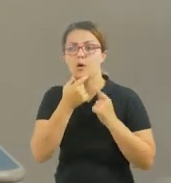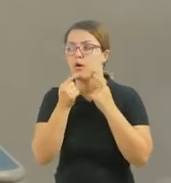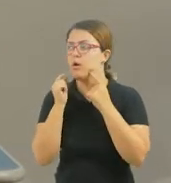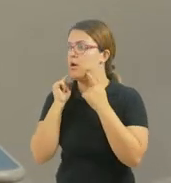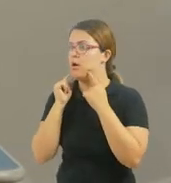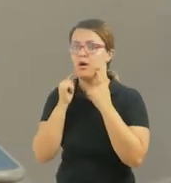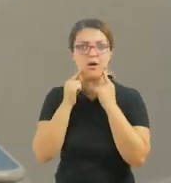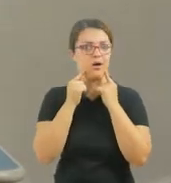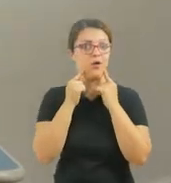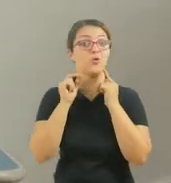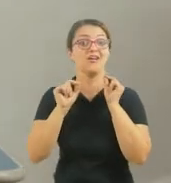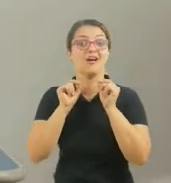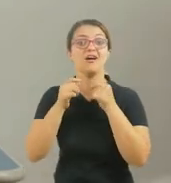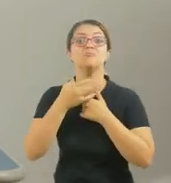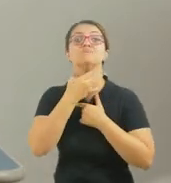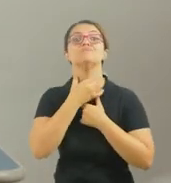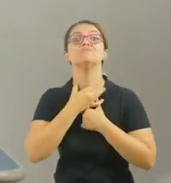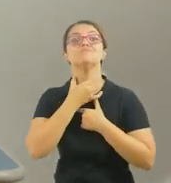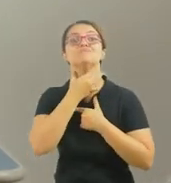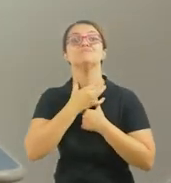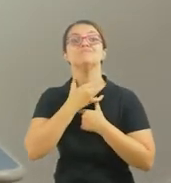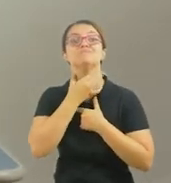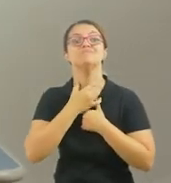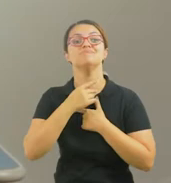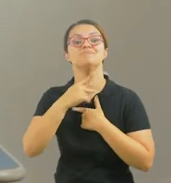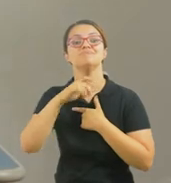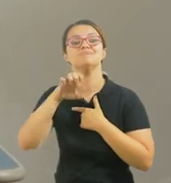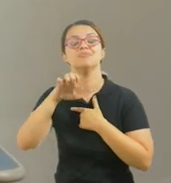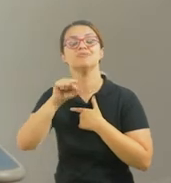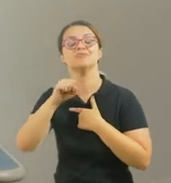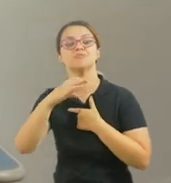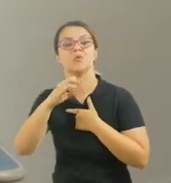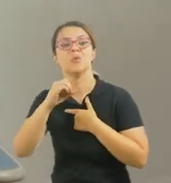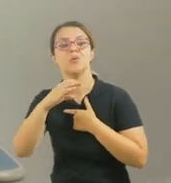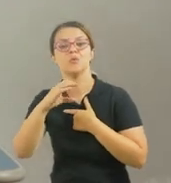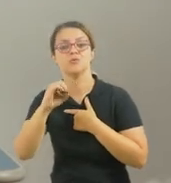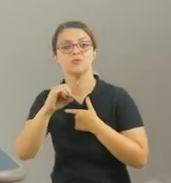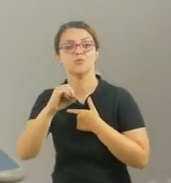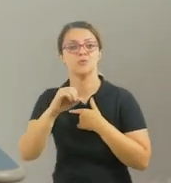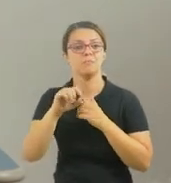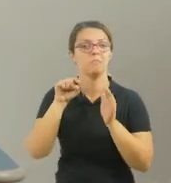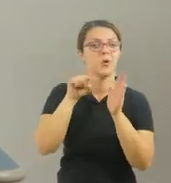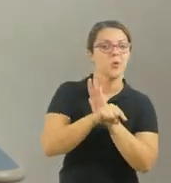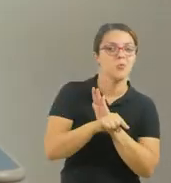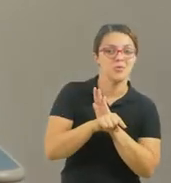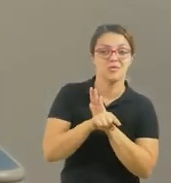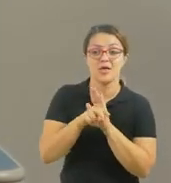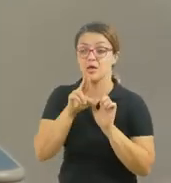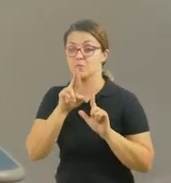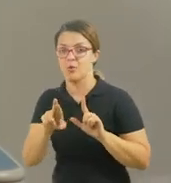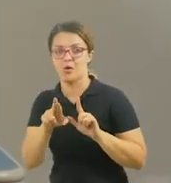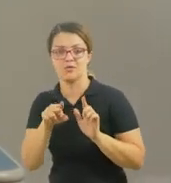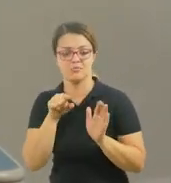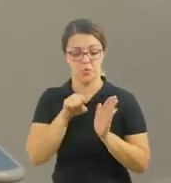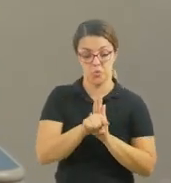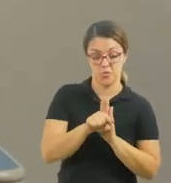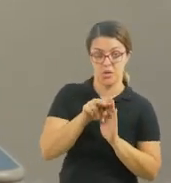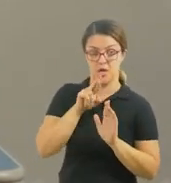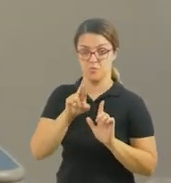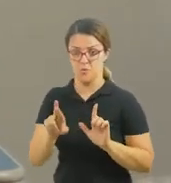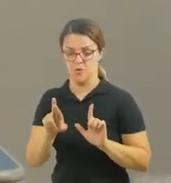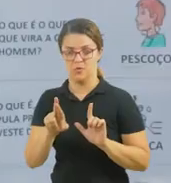O pescoço. Então, aqui já estão as perguntas, as respostas. Perguntas e respostas. Quando